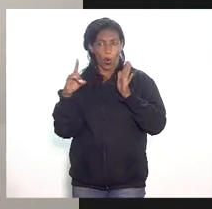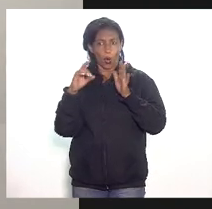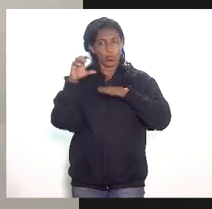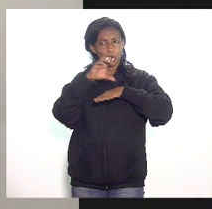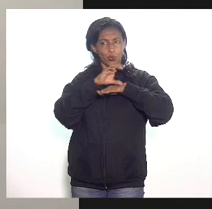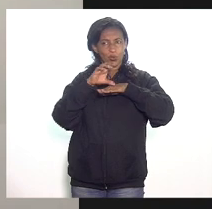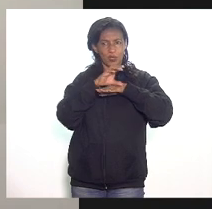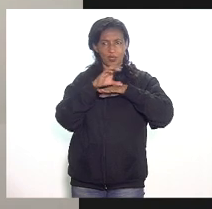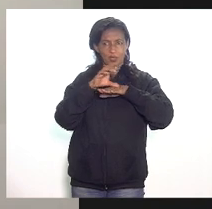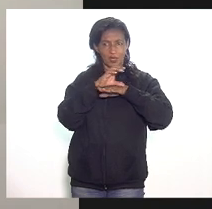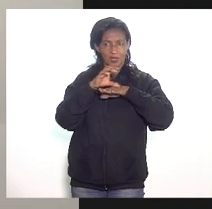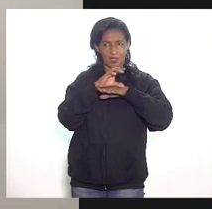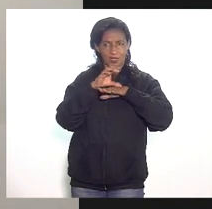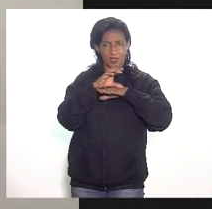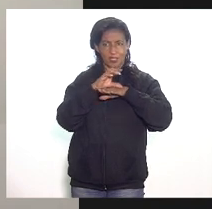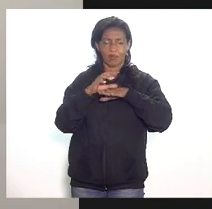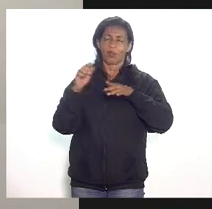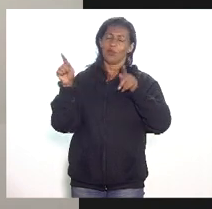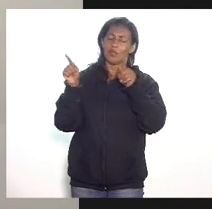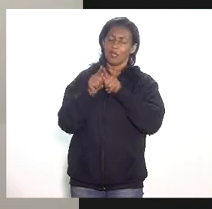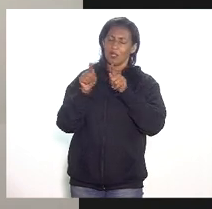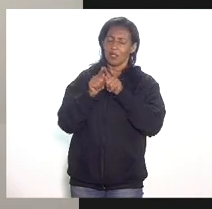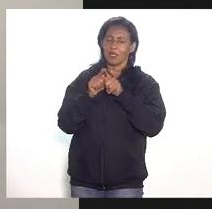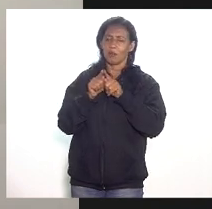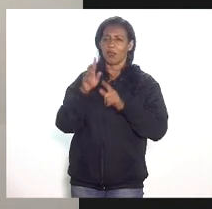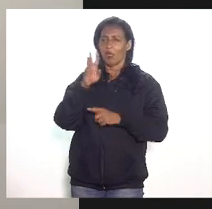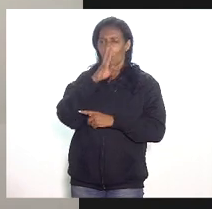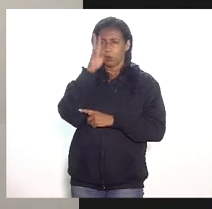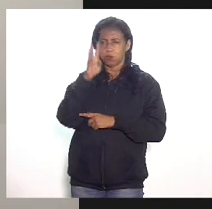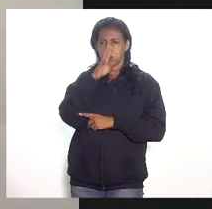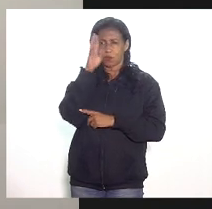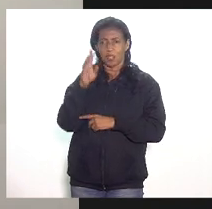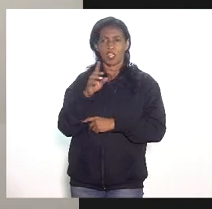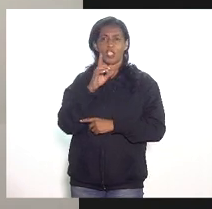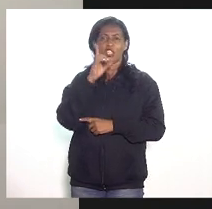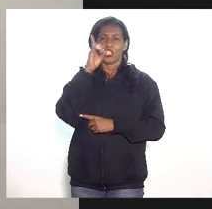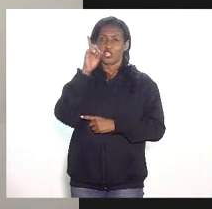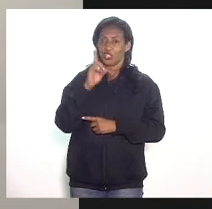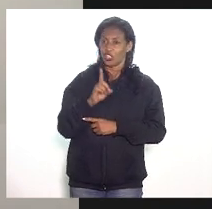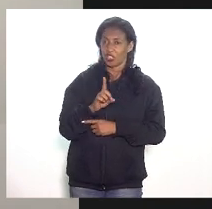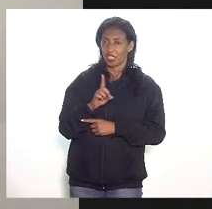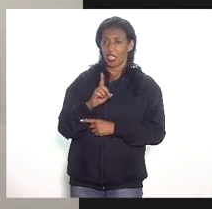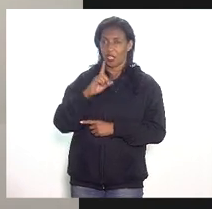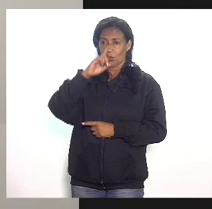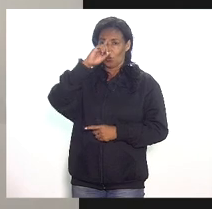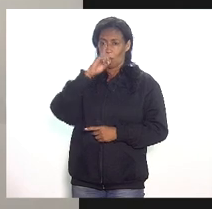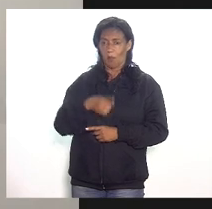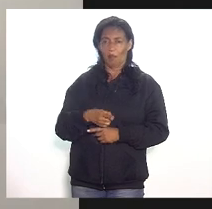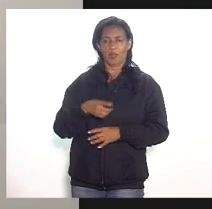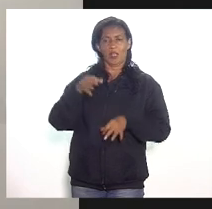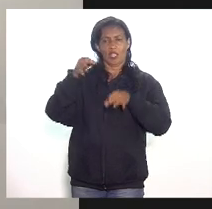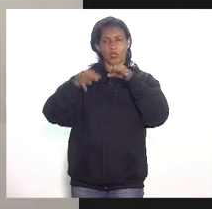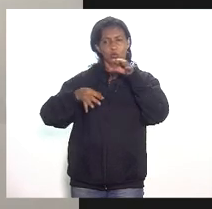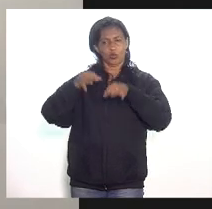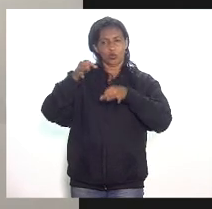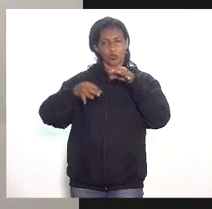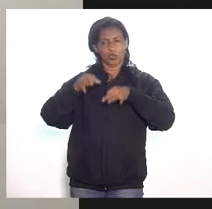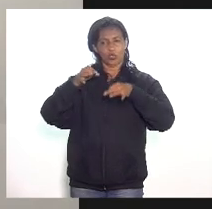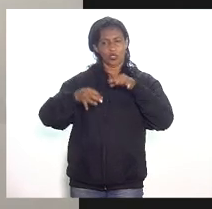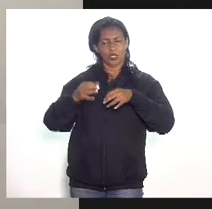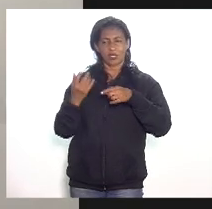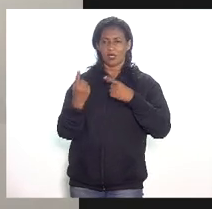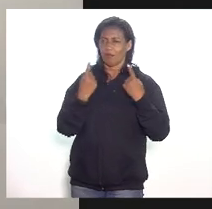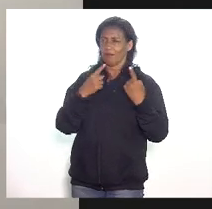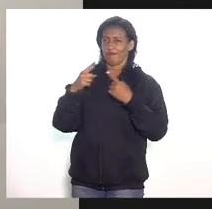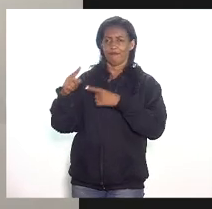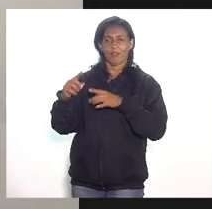aquele que exerce abusivamente o direito de demandar em juízo, gera externalidades negativas para